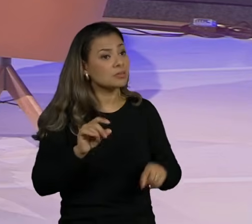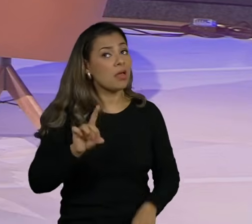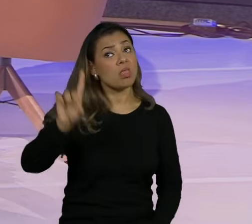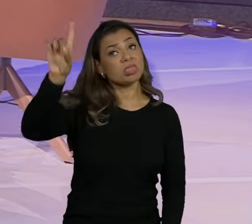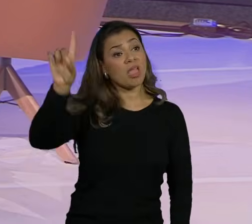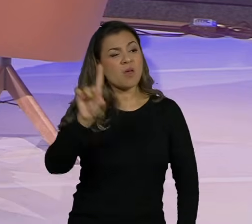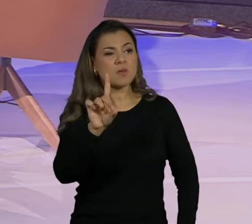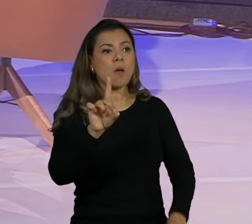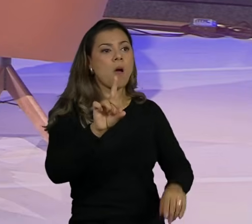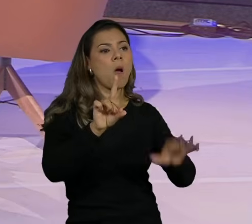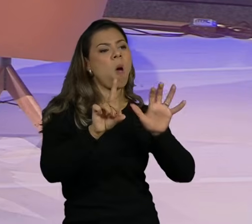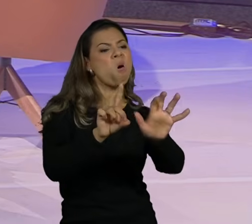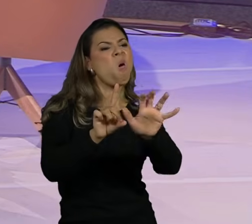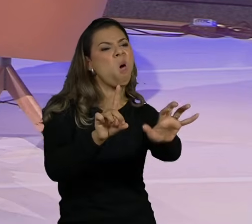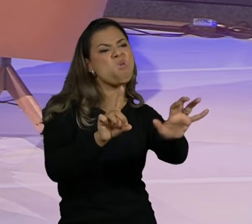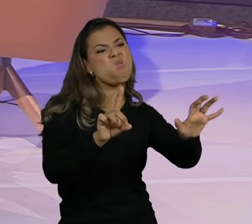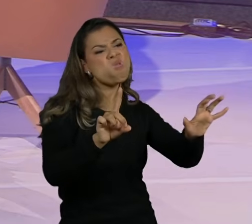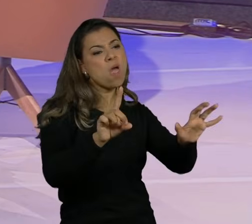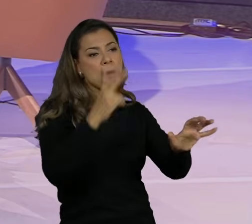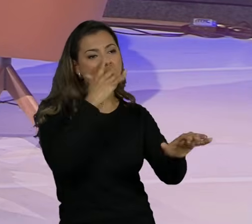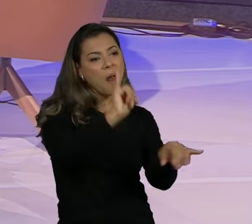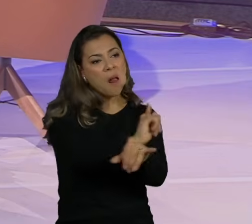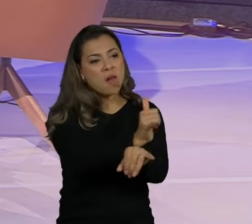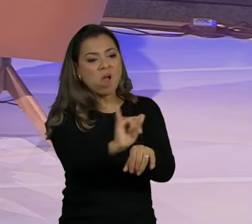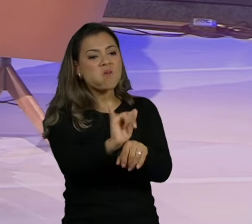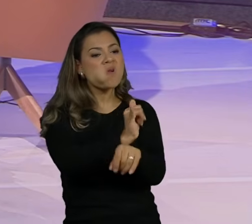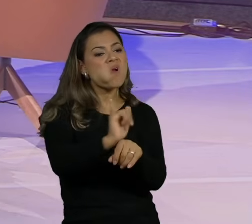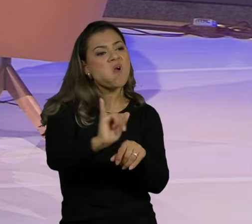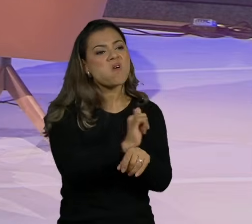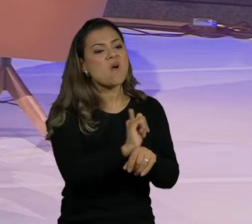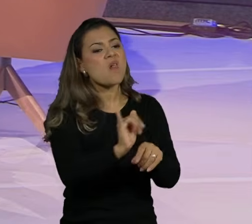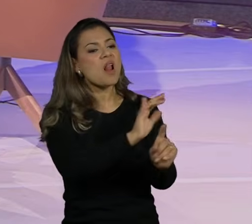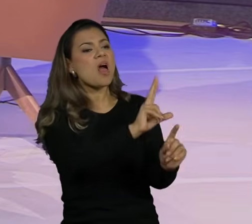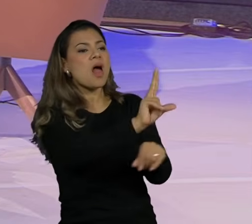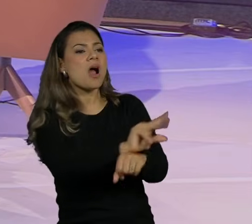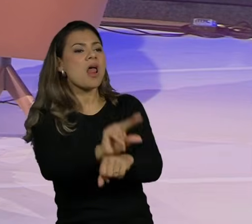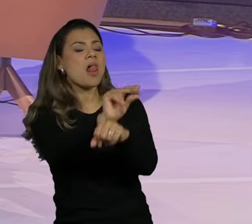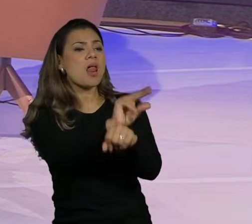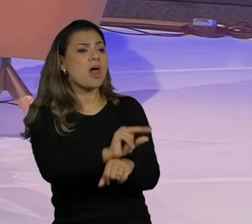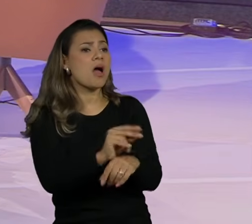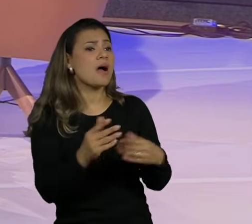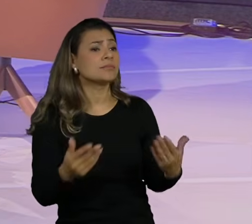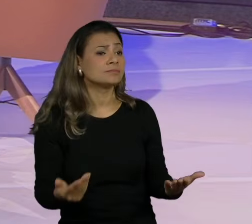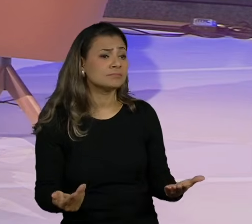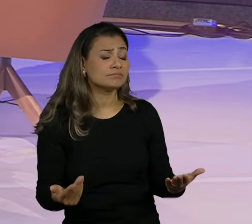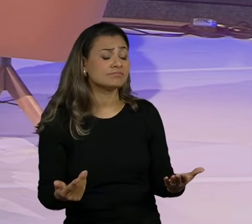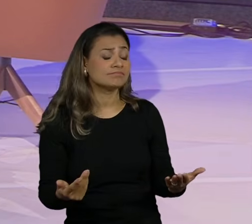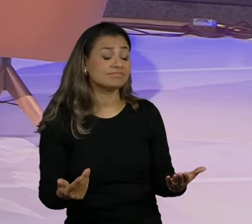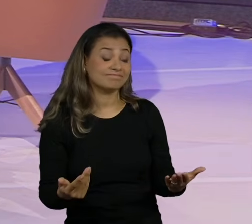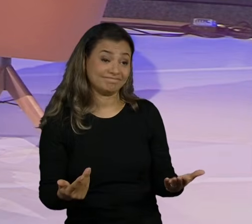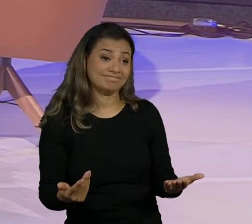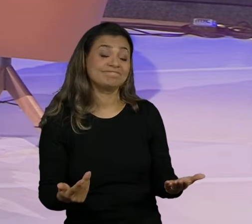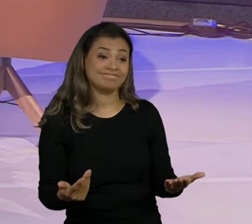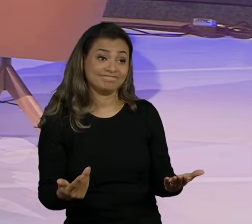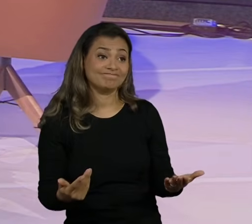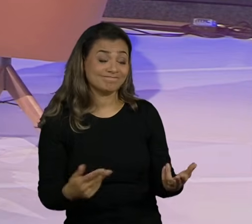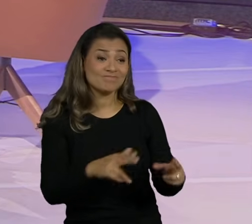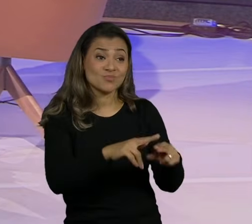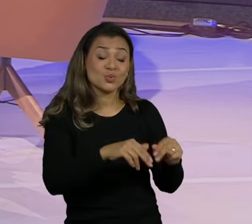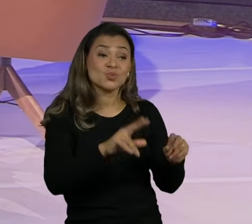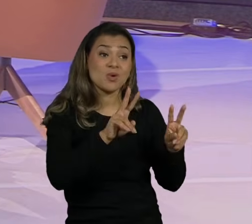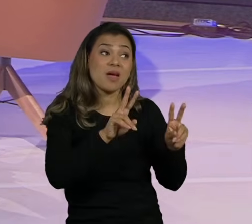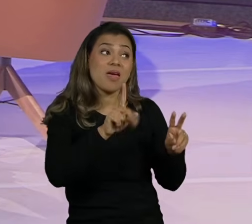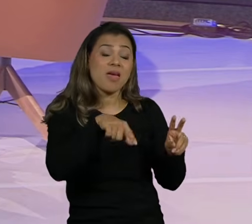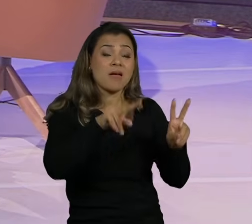como usam família, como usam... Aí ele consegue unir uma gama de pessoas em torno dele que é impressionante, né? Porque é um ponto